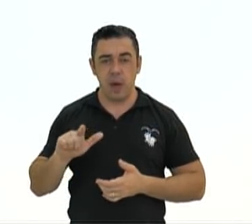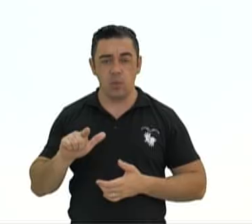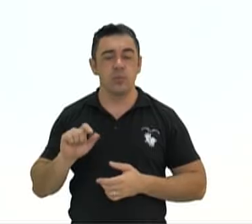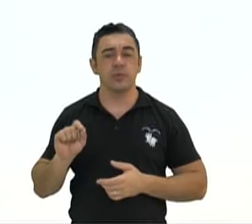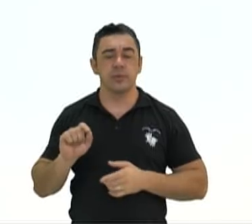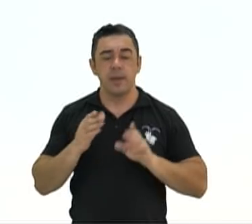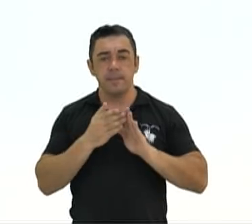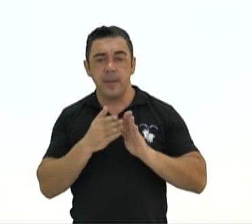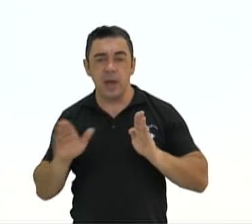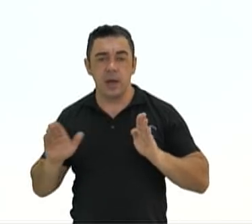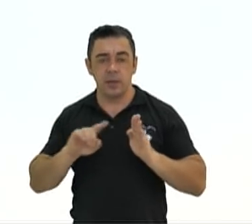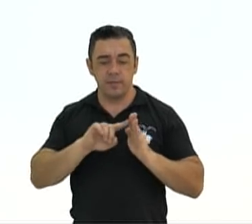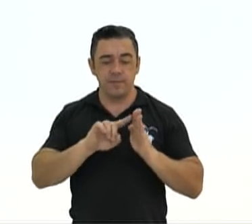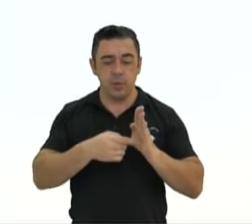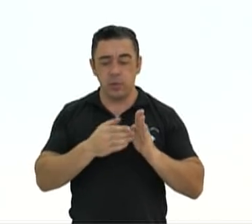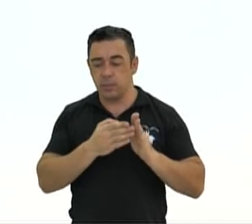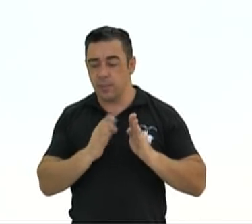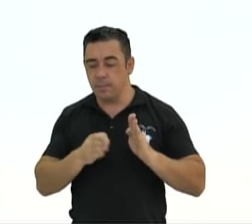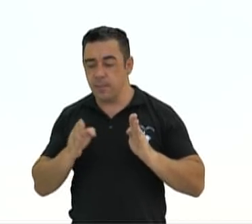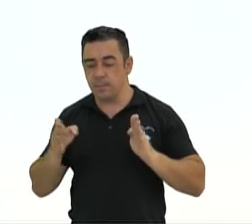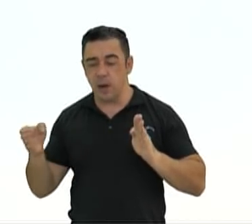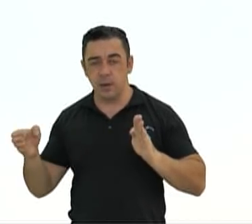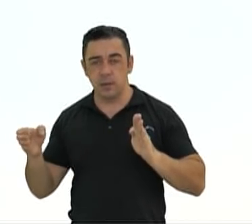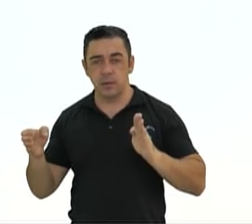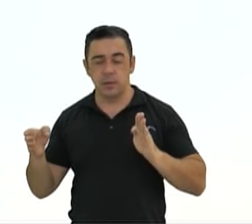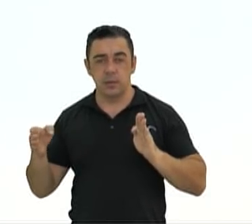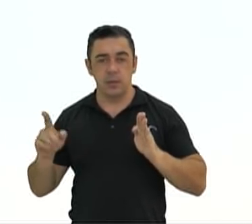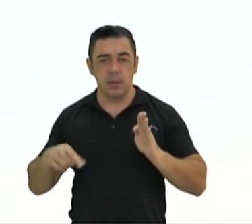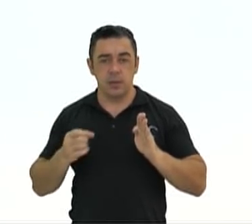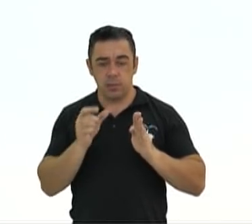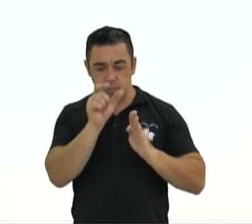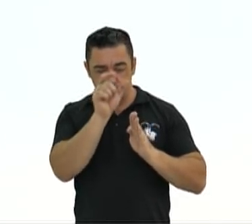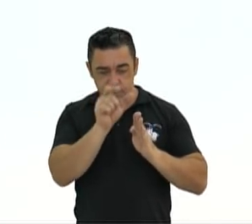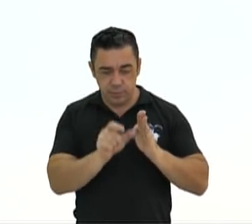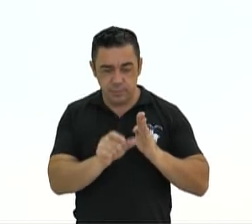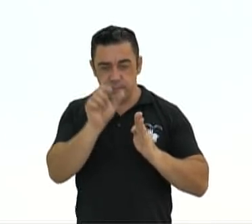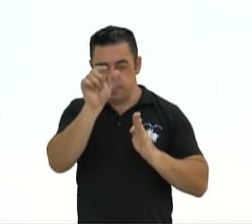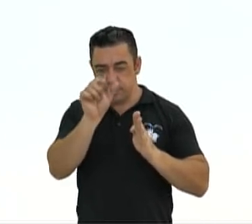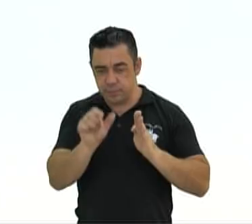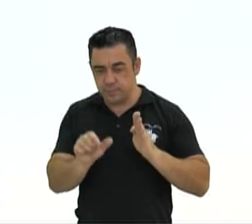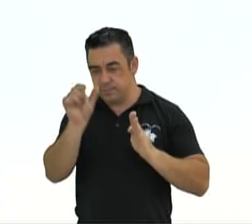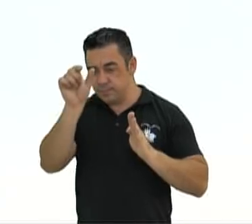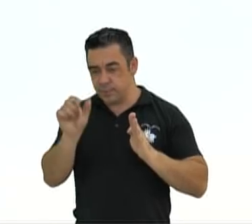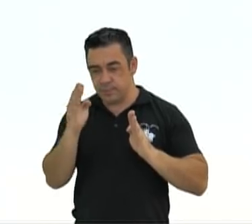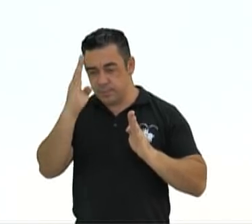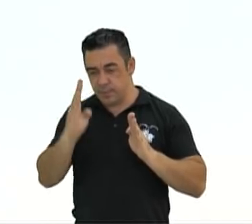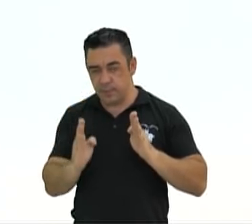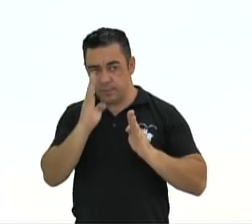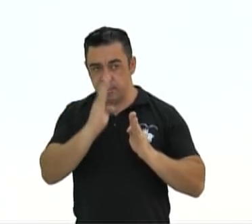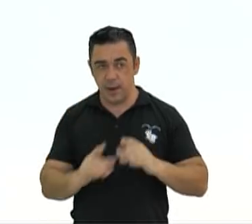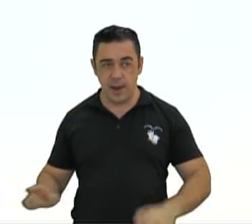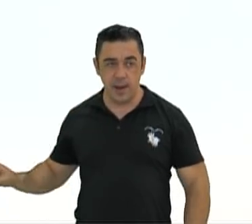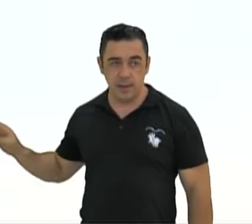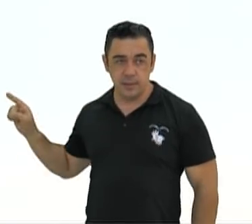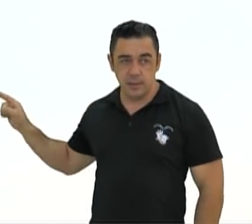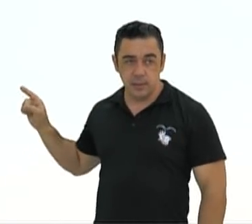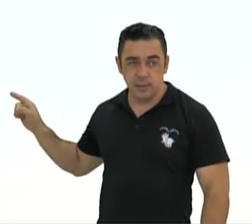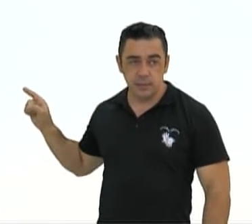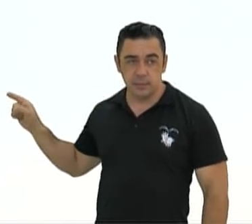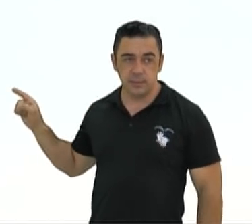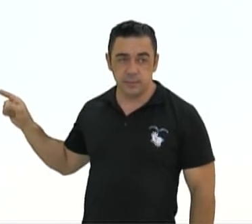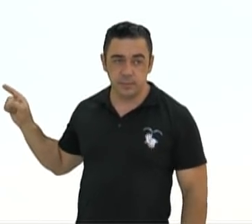trás da vírgula, é quem está à direita. Então, colocando todo mundo certinho, você vai ter esta continha